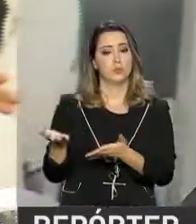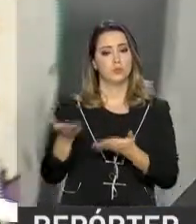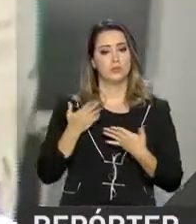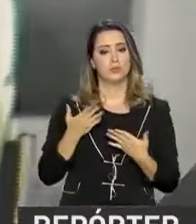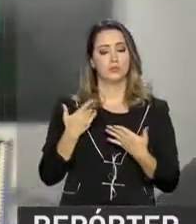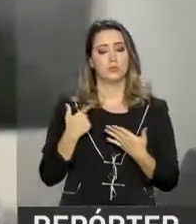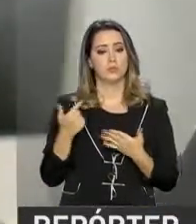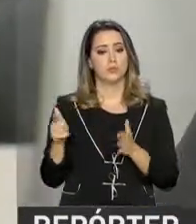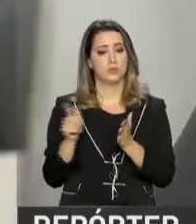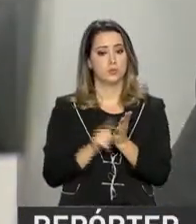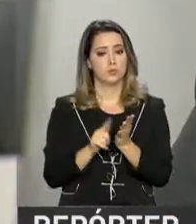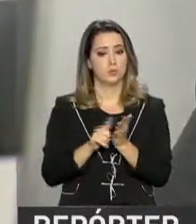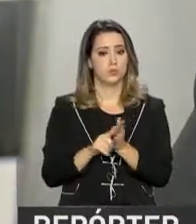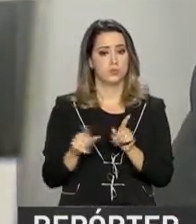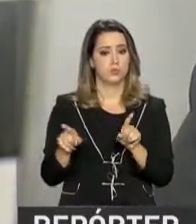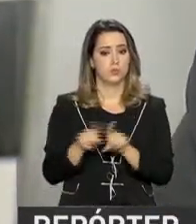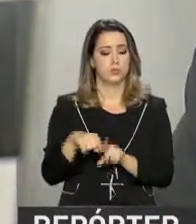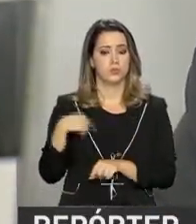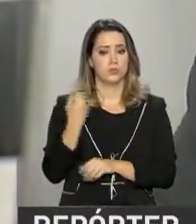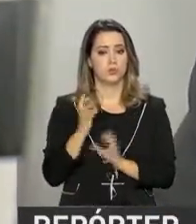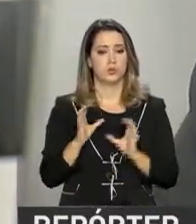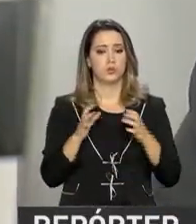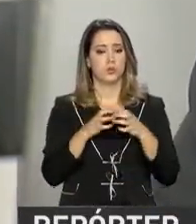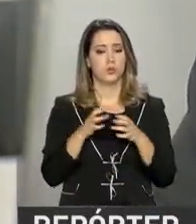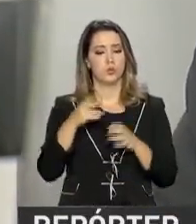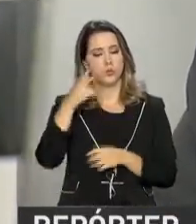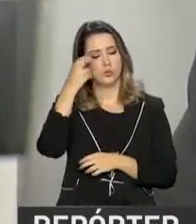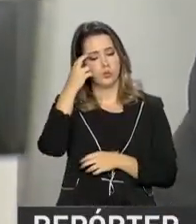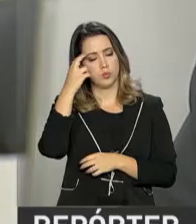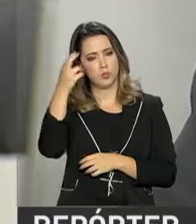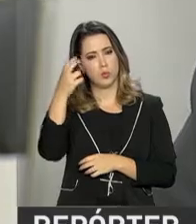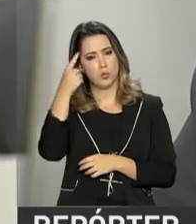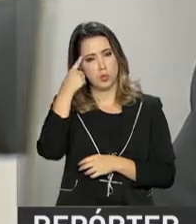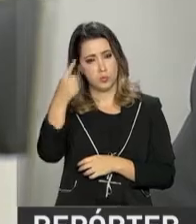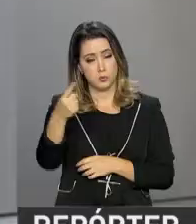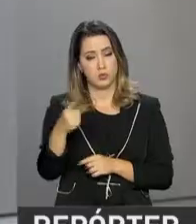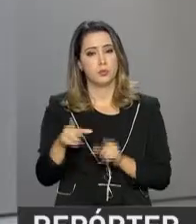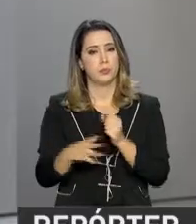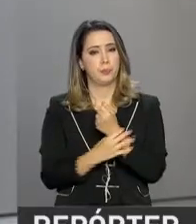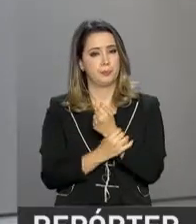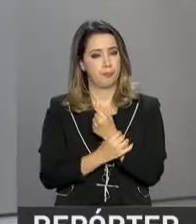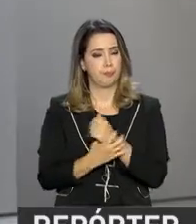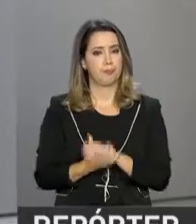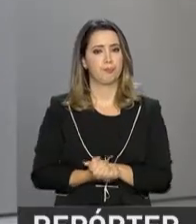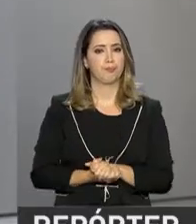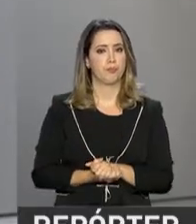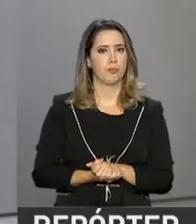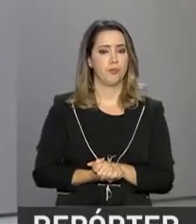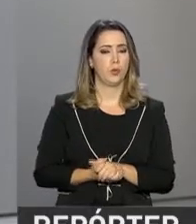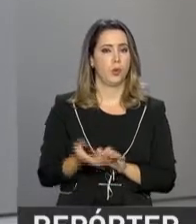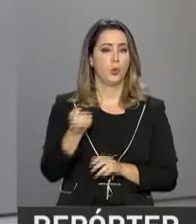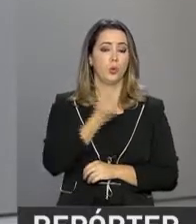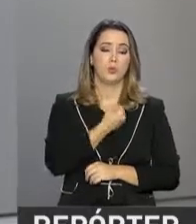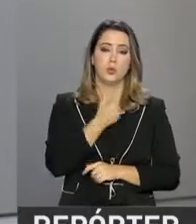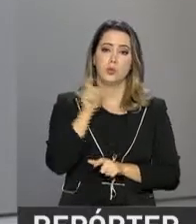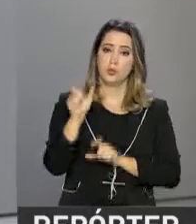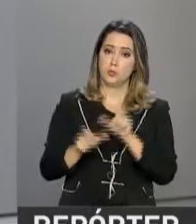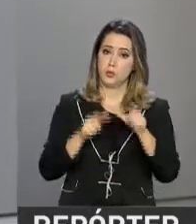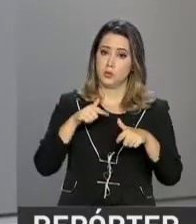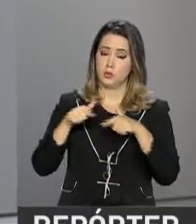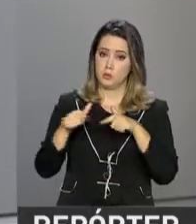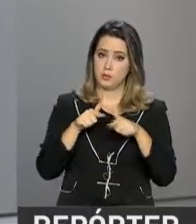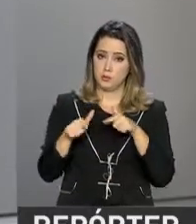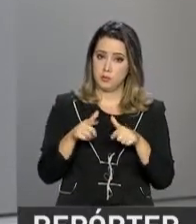um encargo de aproximando também as nossas agências de inteligência e de segurança o número de empregados das estatais